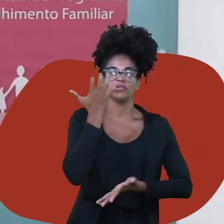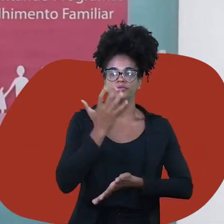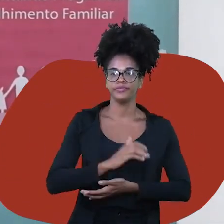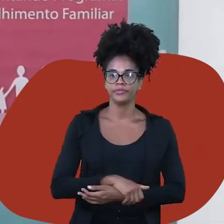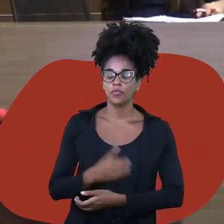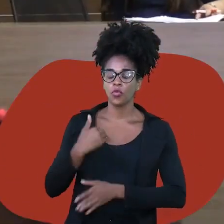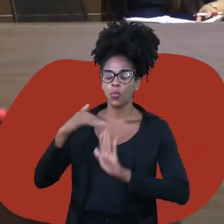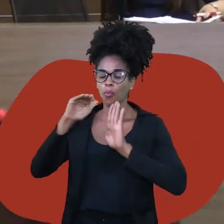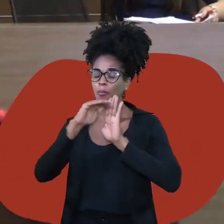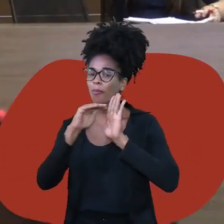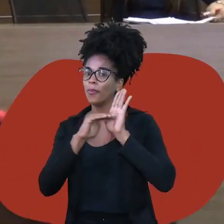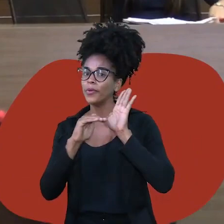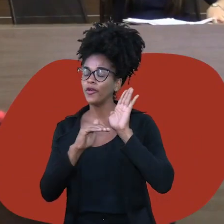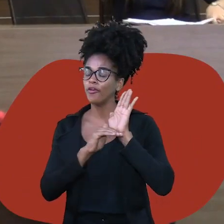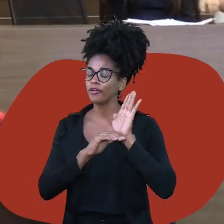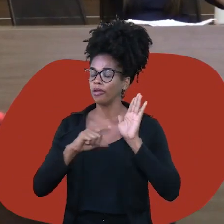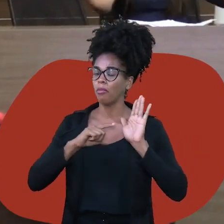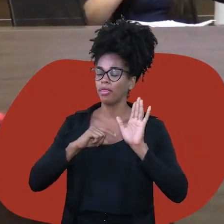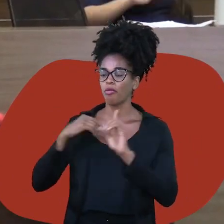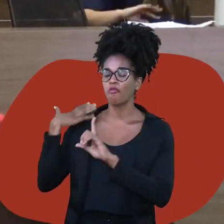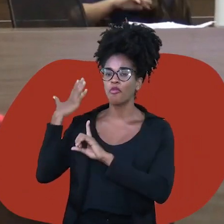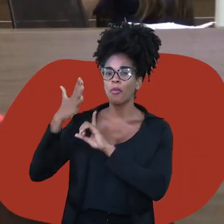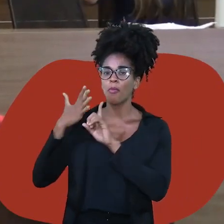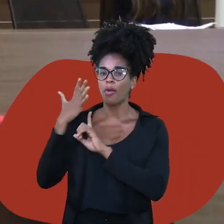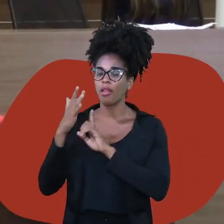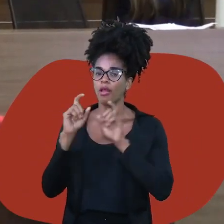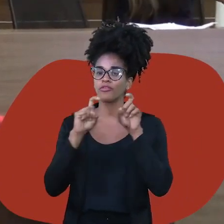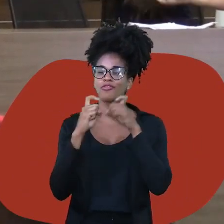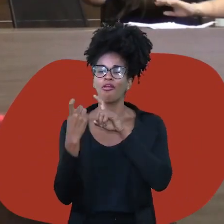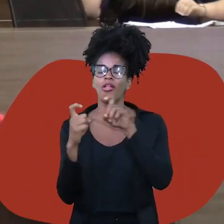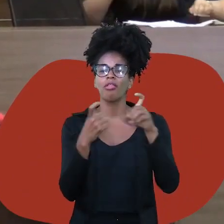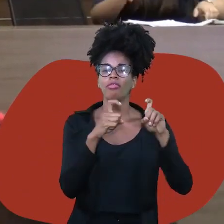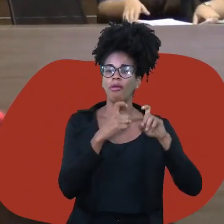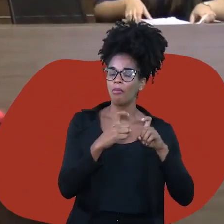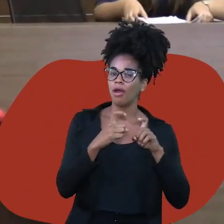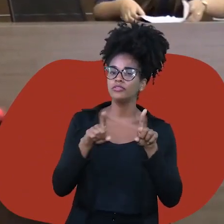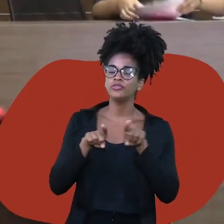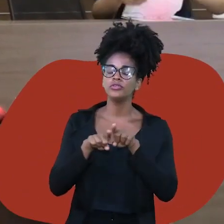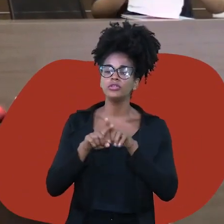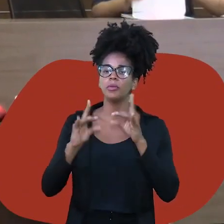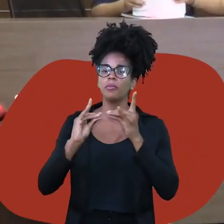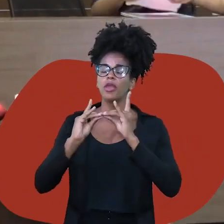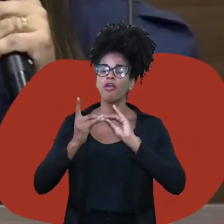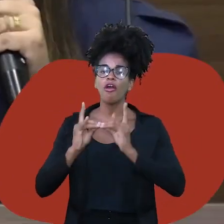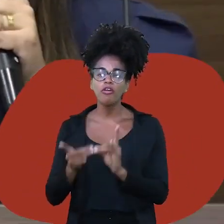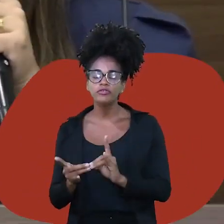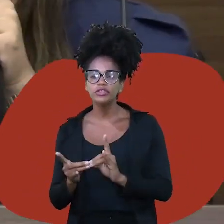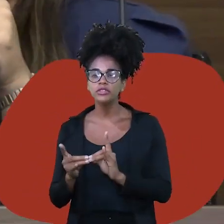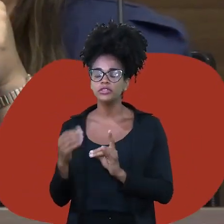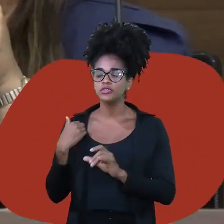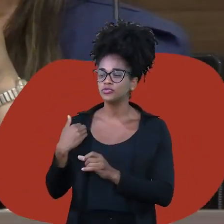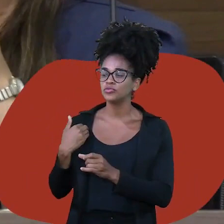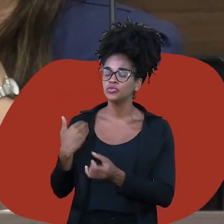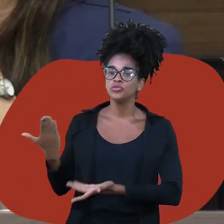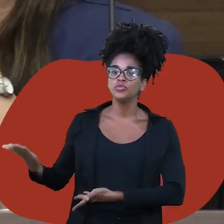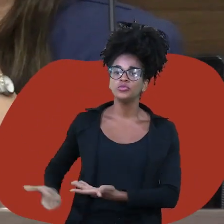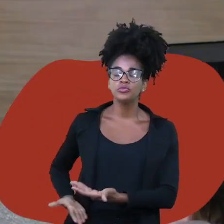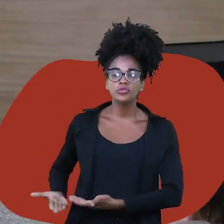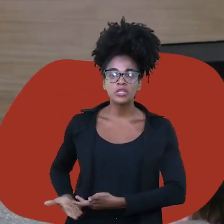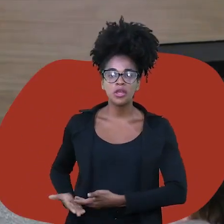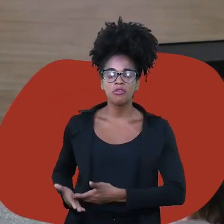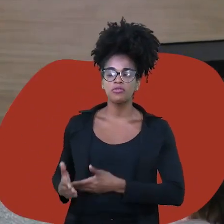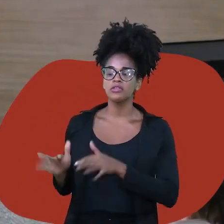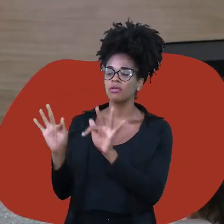da adoção. A programação contou com palestras e debates e uma oficina sobre o serviço de acolhimento em